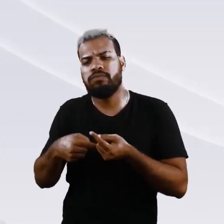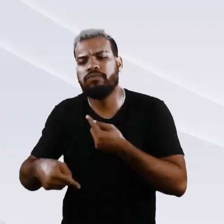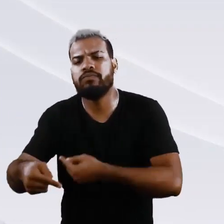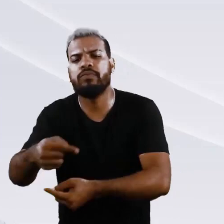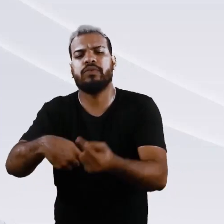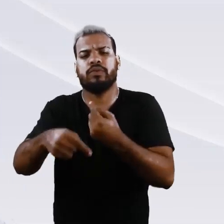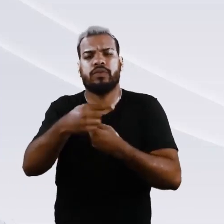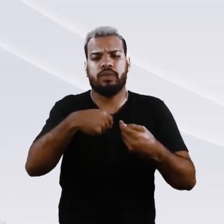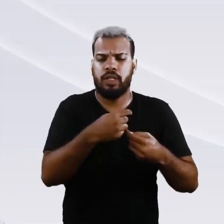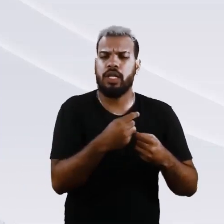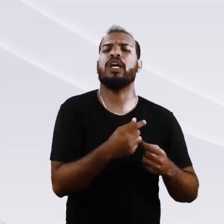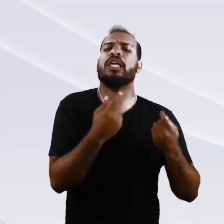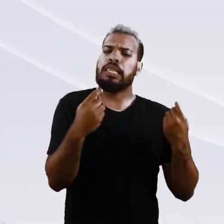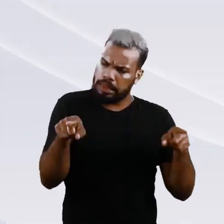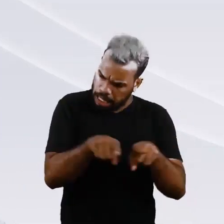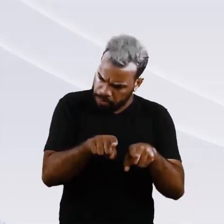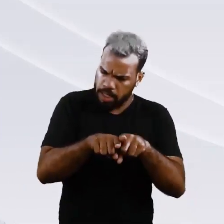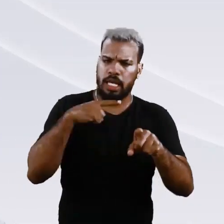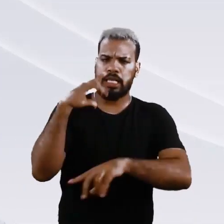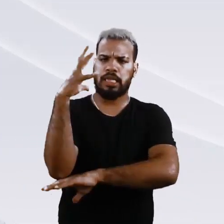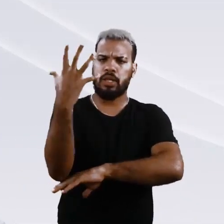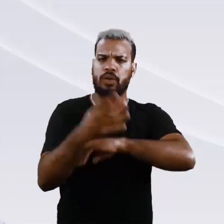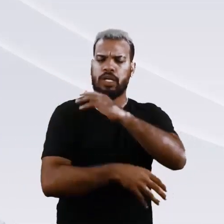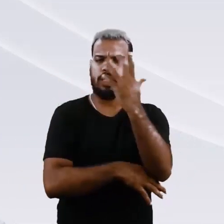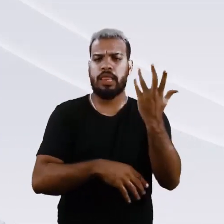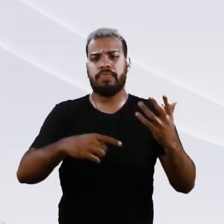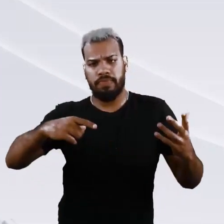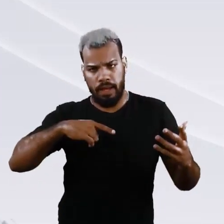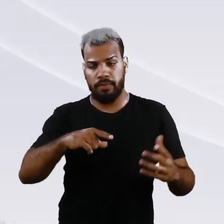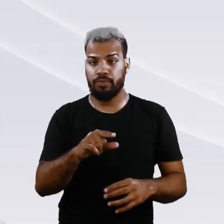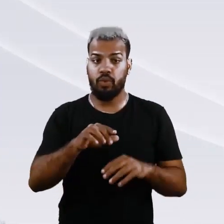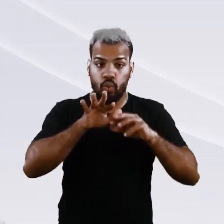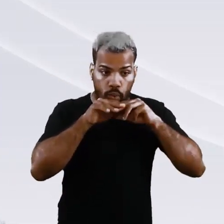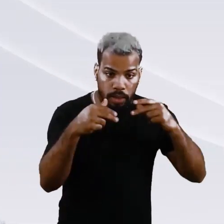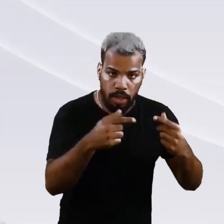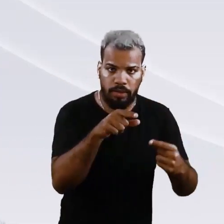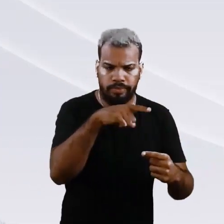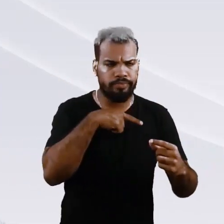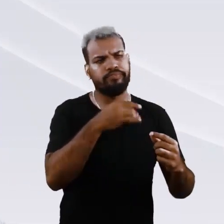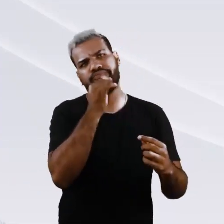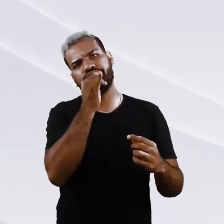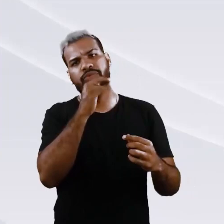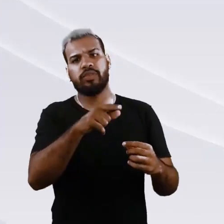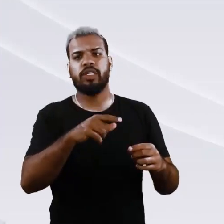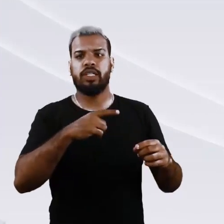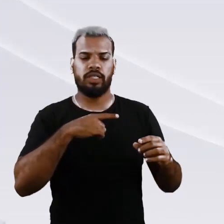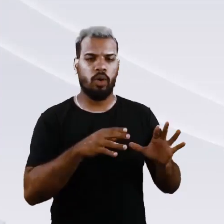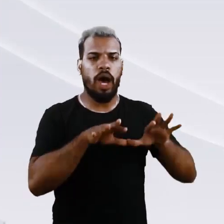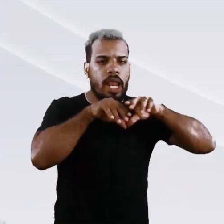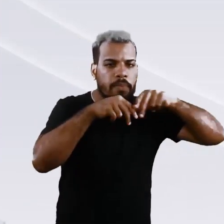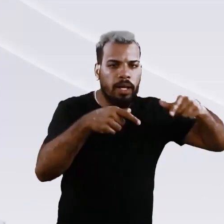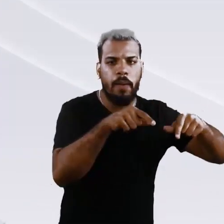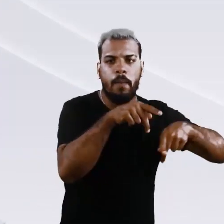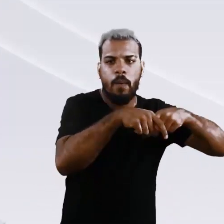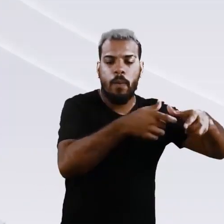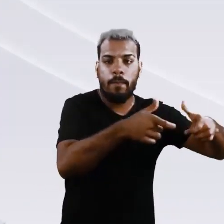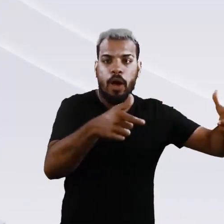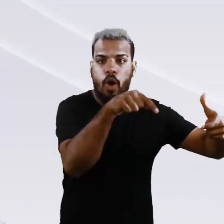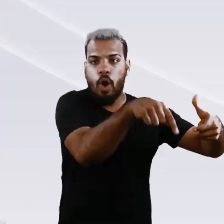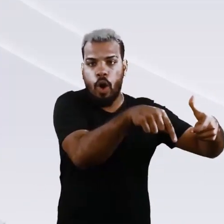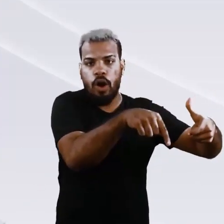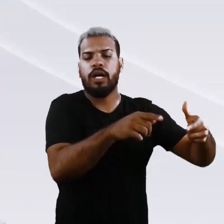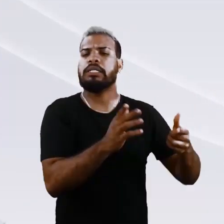se desenvolva, que evolua. Isso também acontece na natureza, né? Os animais que conseguem mais alimentos, eles têm uma população